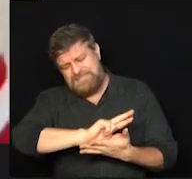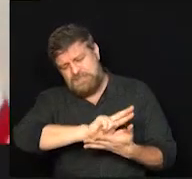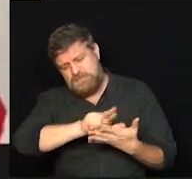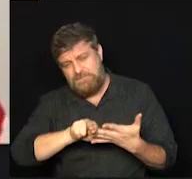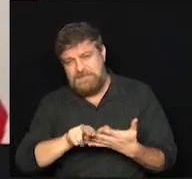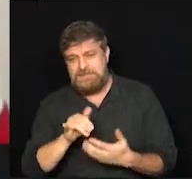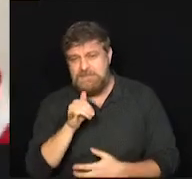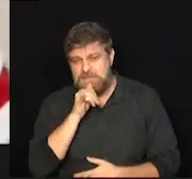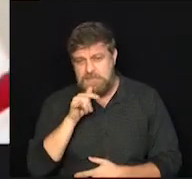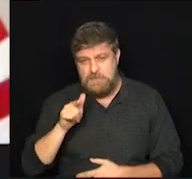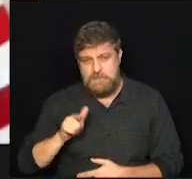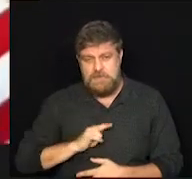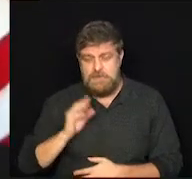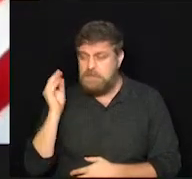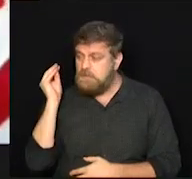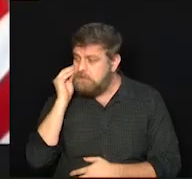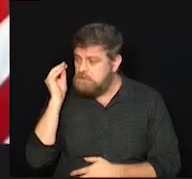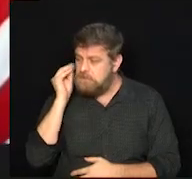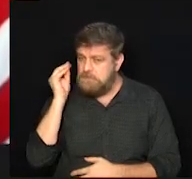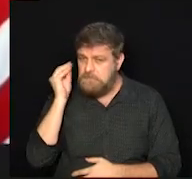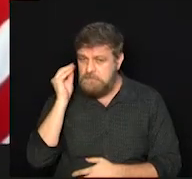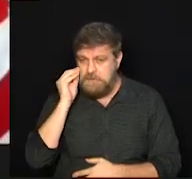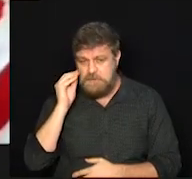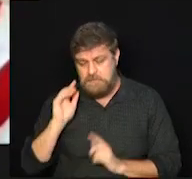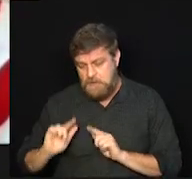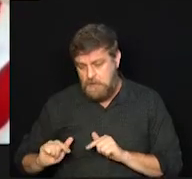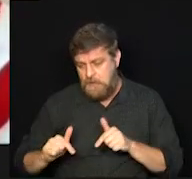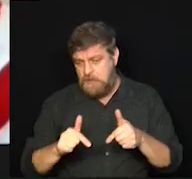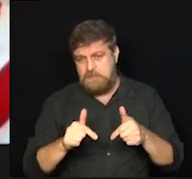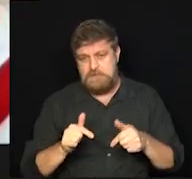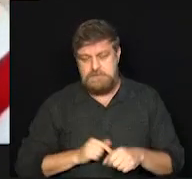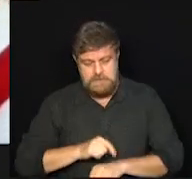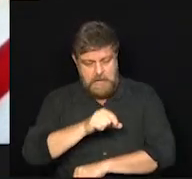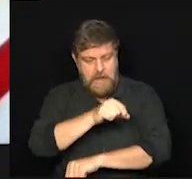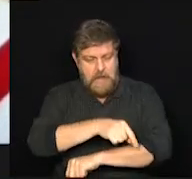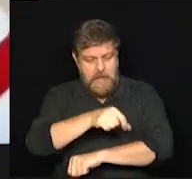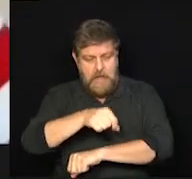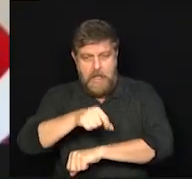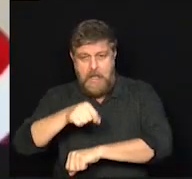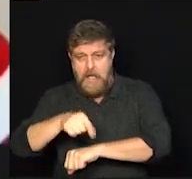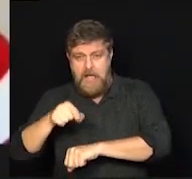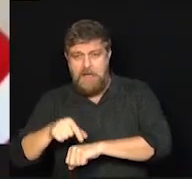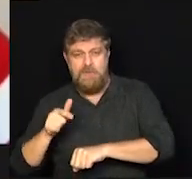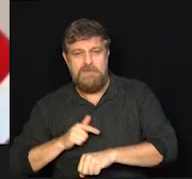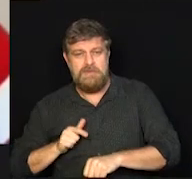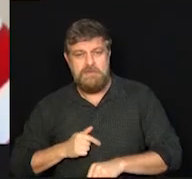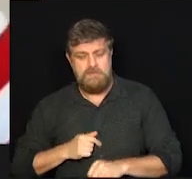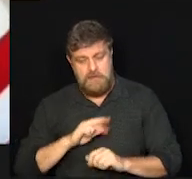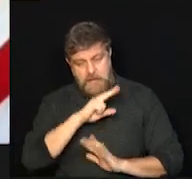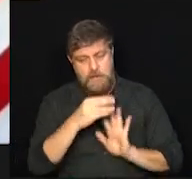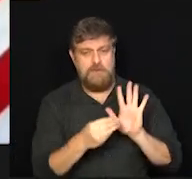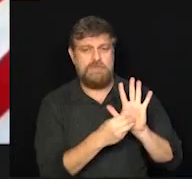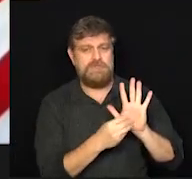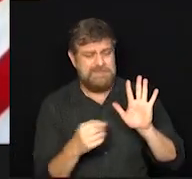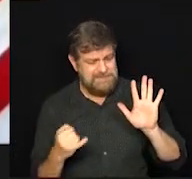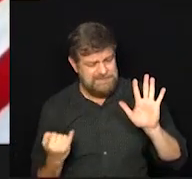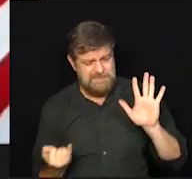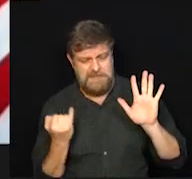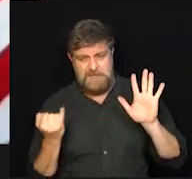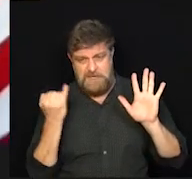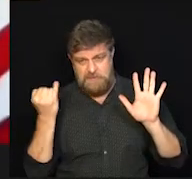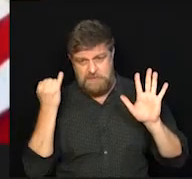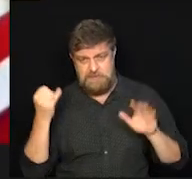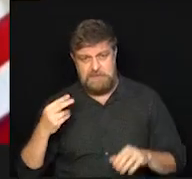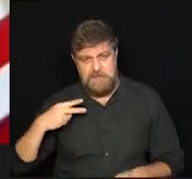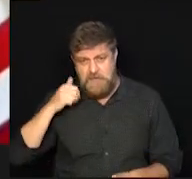você tem dentro experimento de as ações de agroecologia no meio urbano Santos que a importância né a nobre vereadora